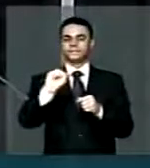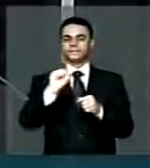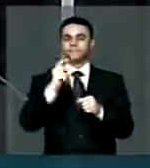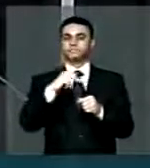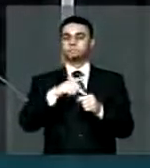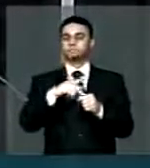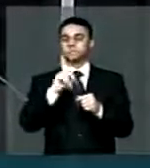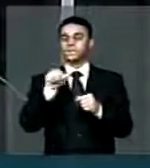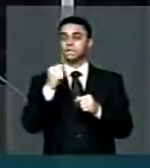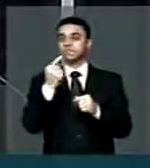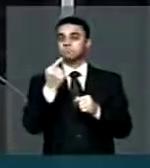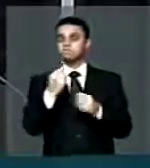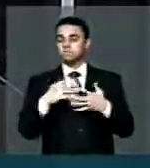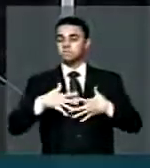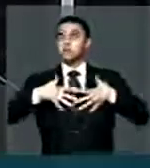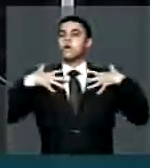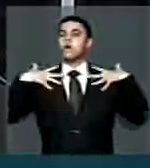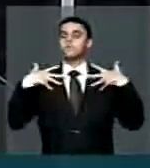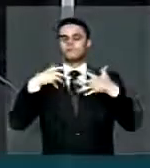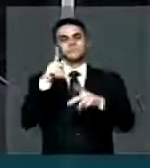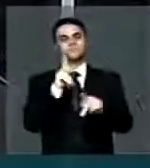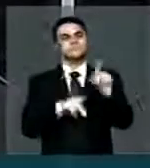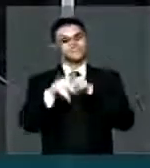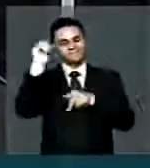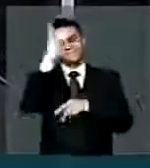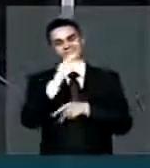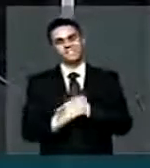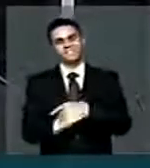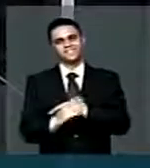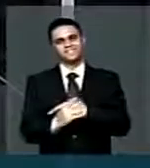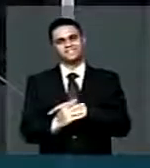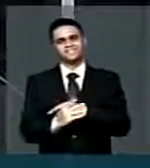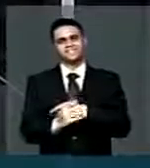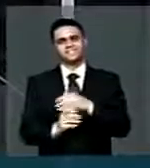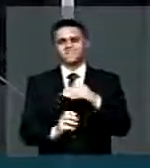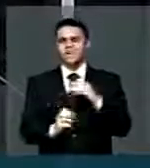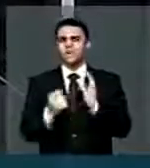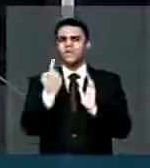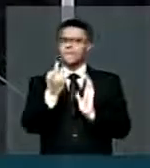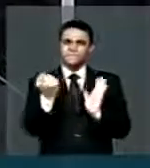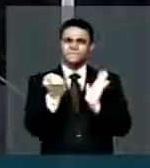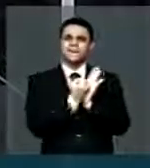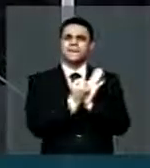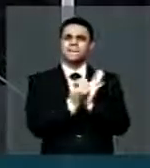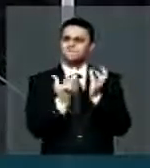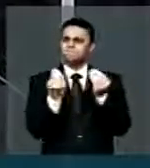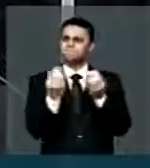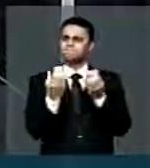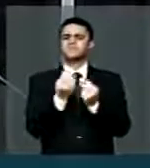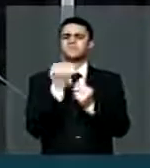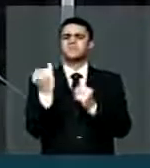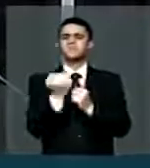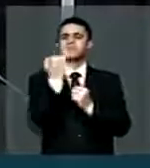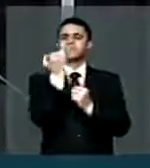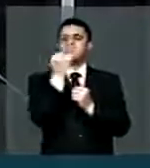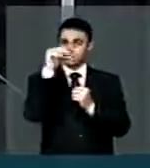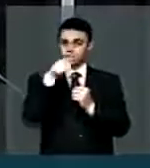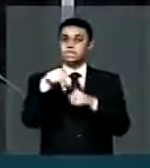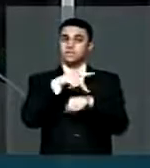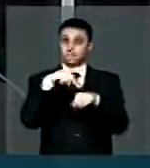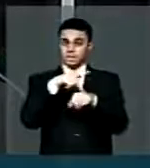orgulhos nacionais. É uma das mais importantes marcas no país e no